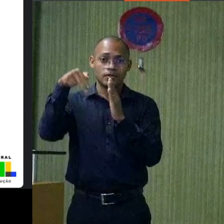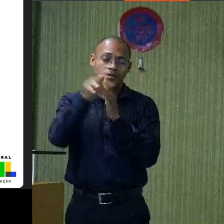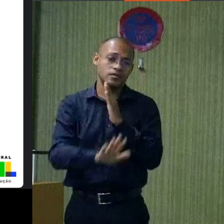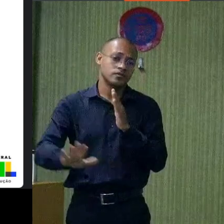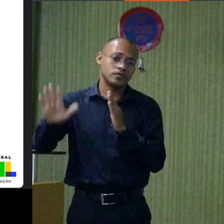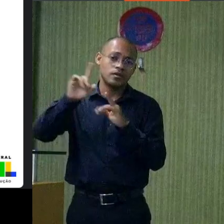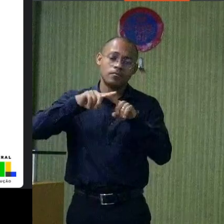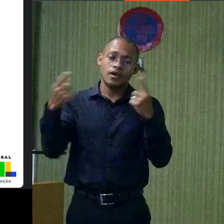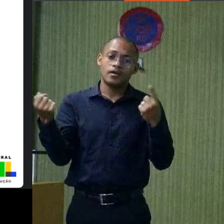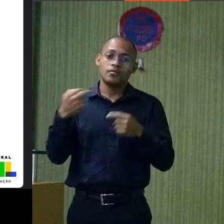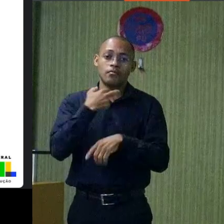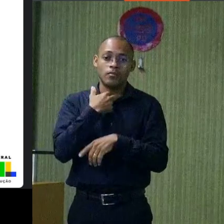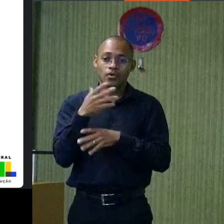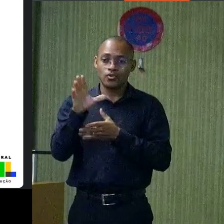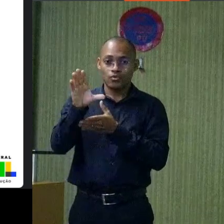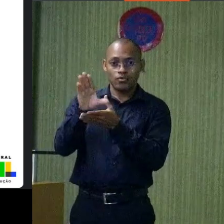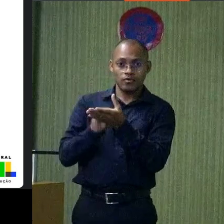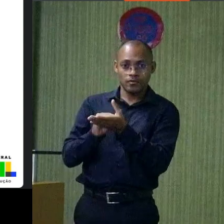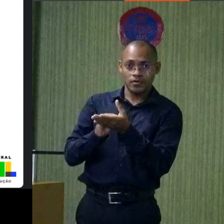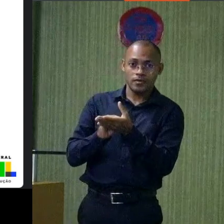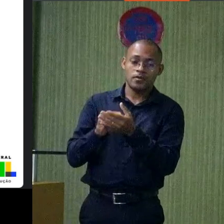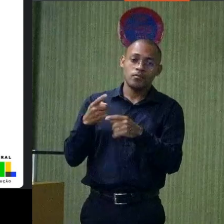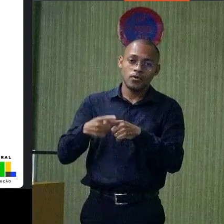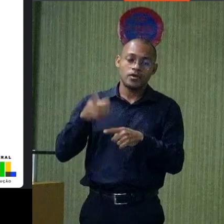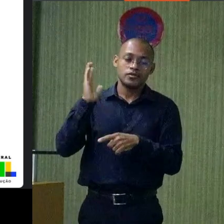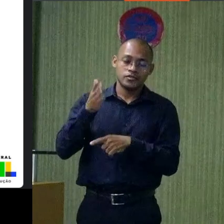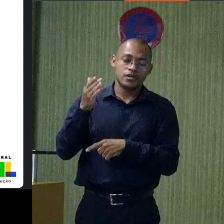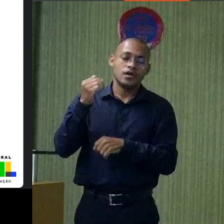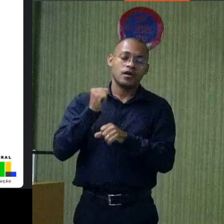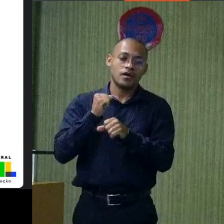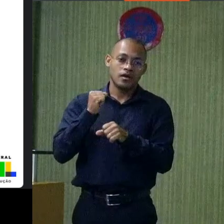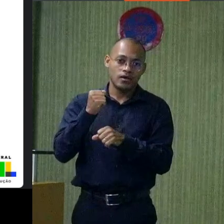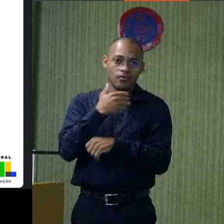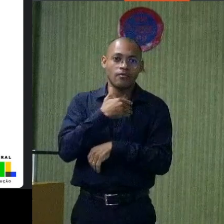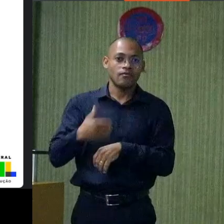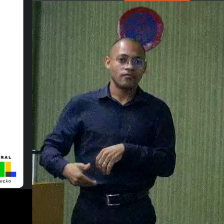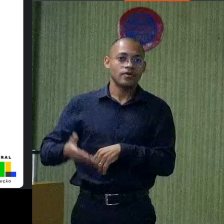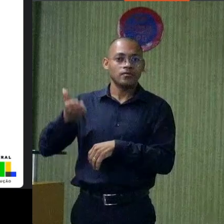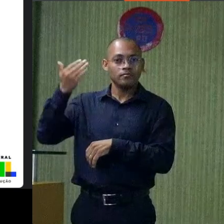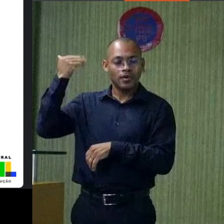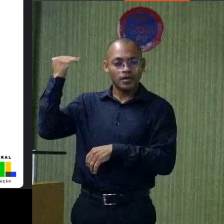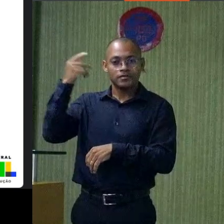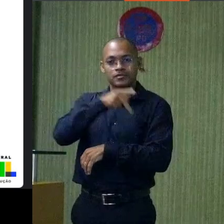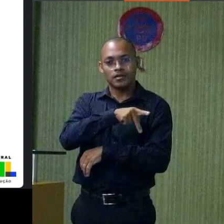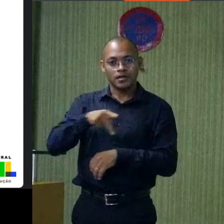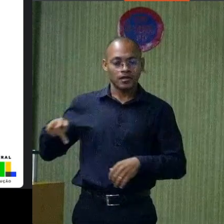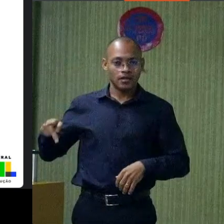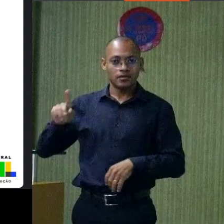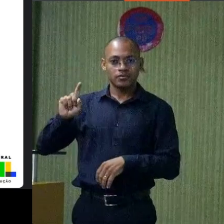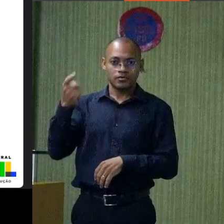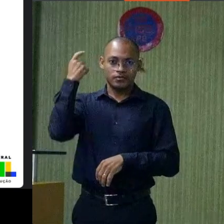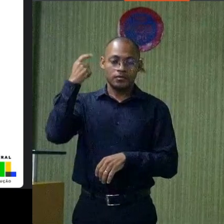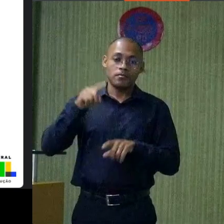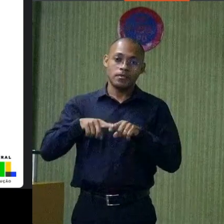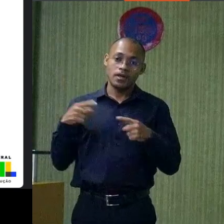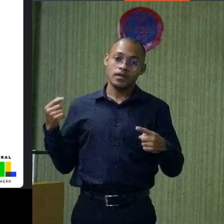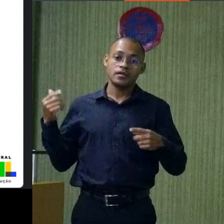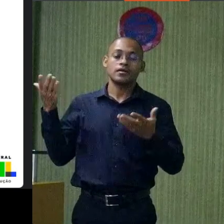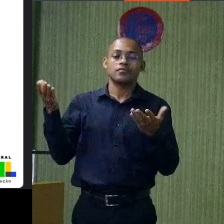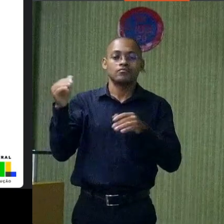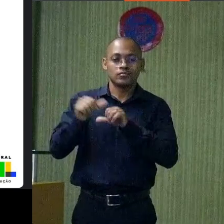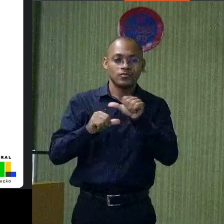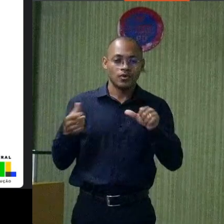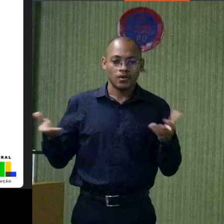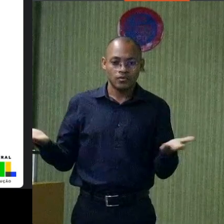do Plano Nacional que foi um dos problemas que nós observamos durante a vigência do atual plano né e da